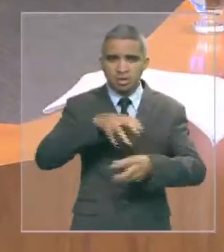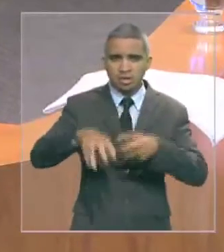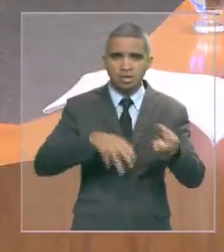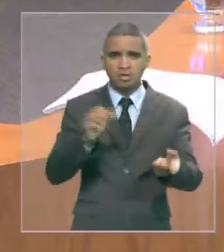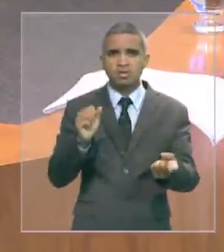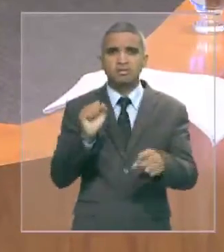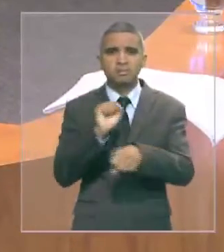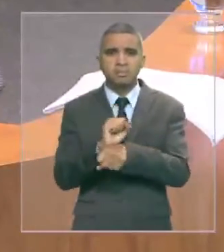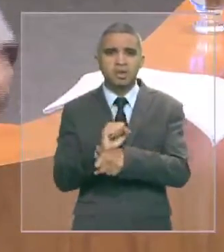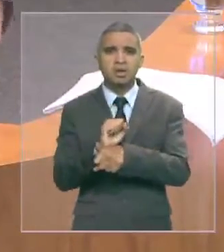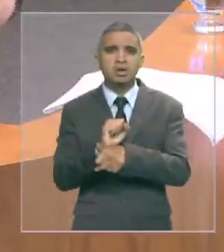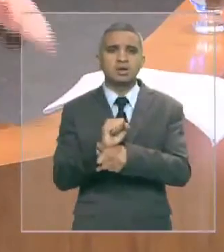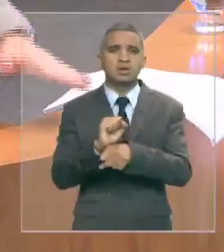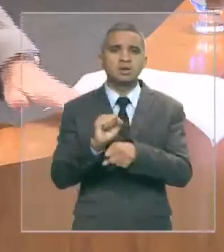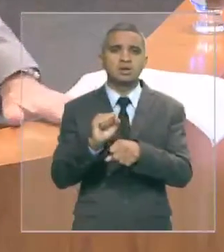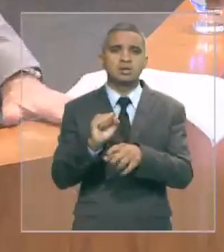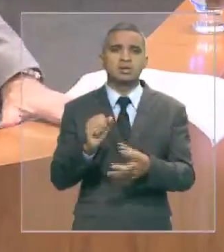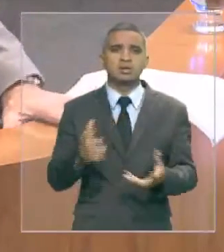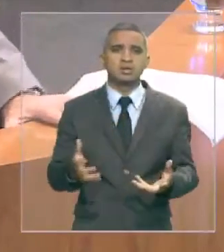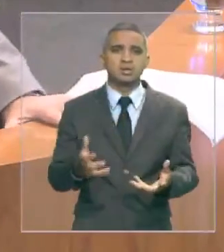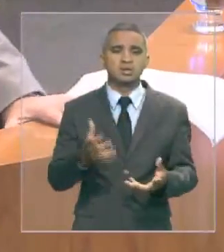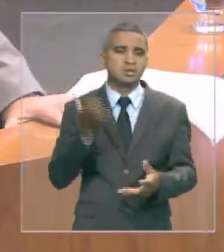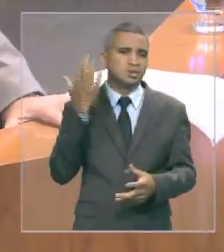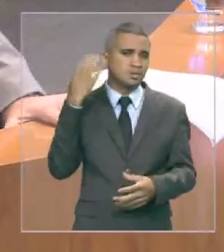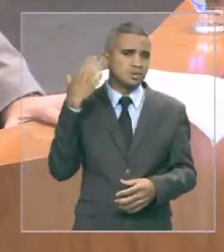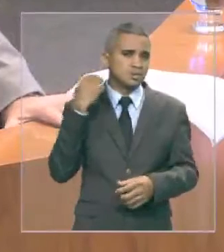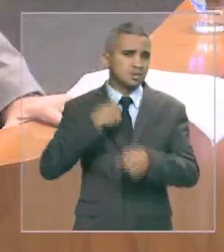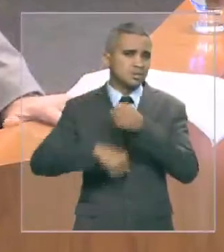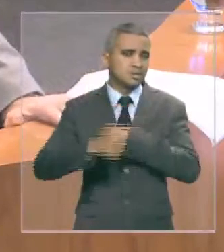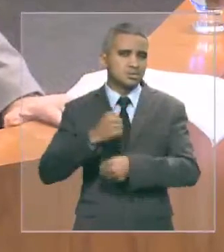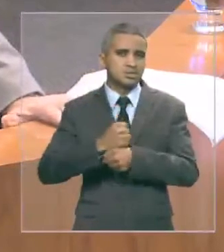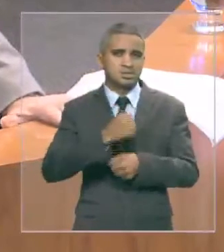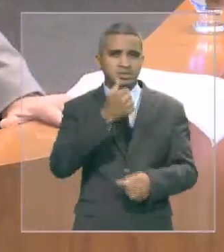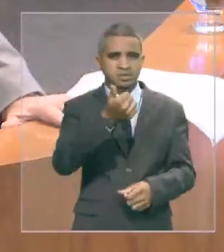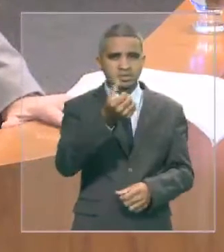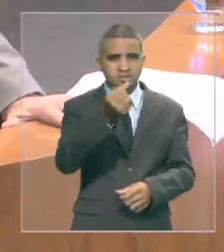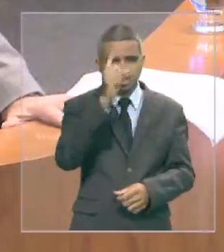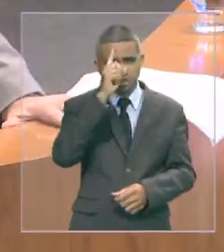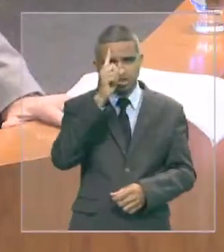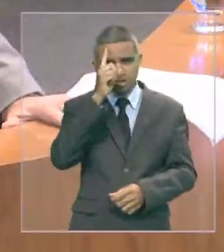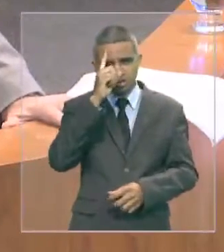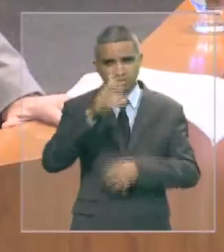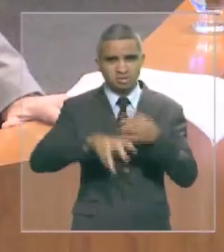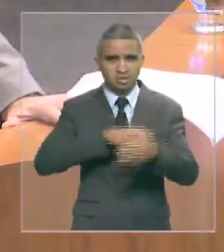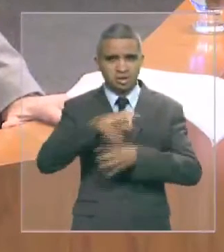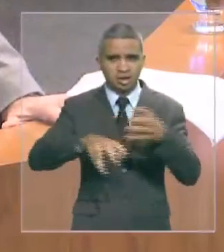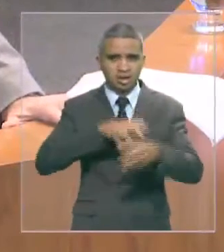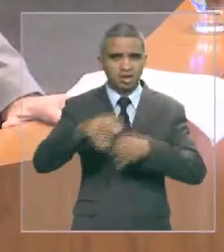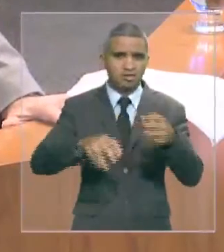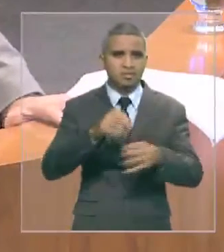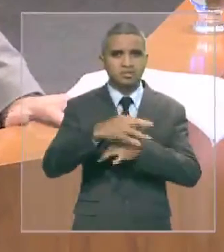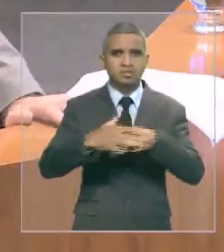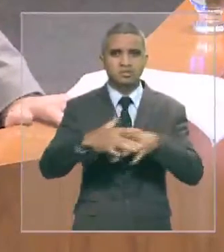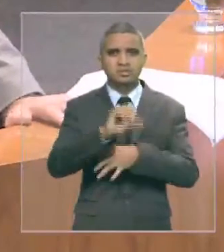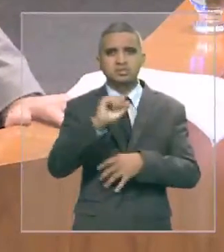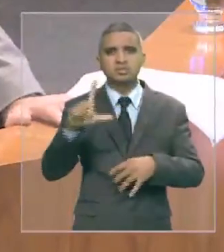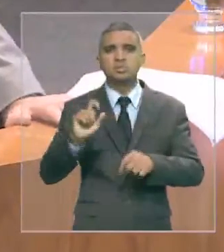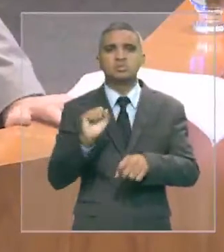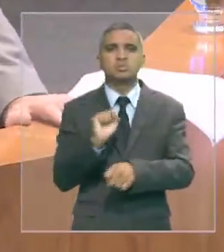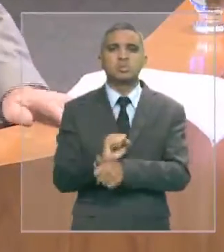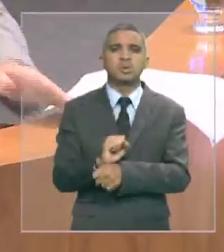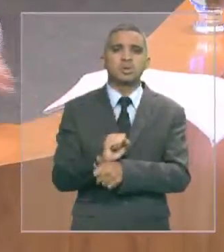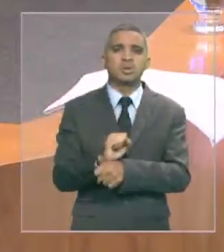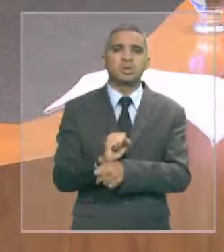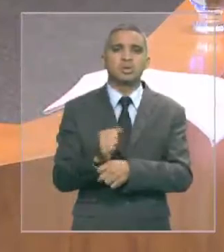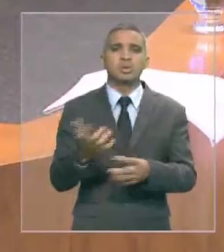como foi parado o ano passado, 16 dias, e instalado um caos na cidade de São Luís.